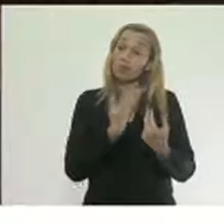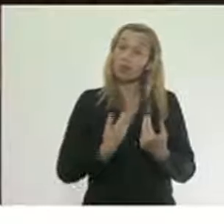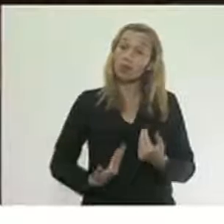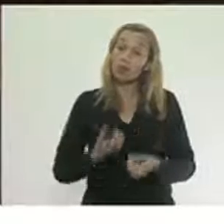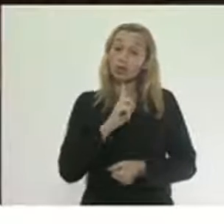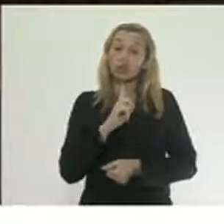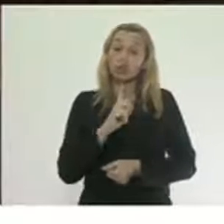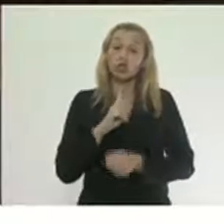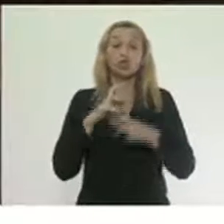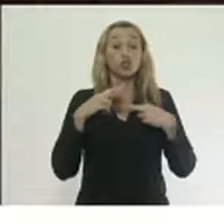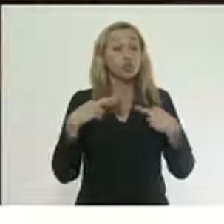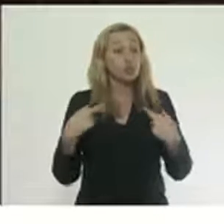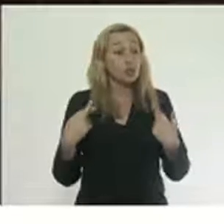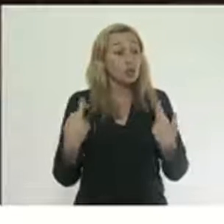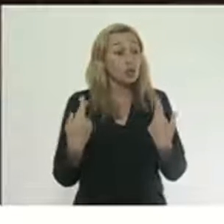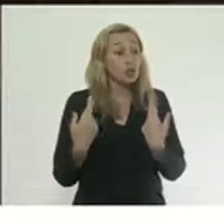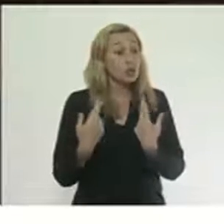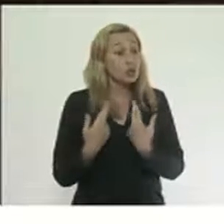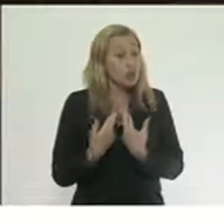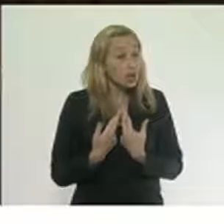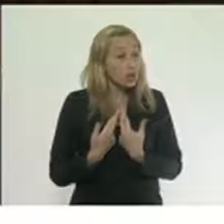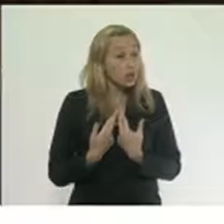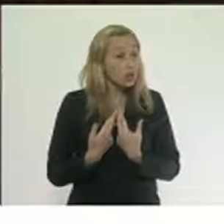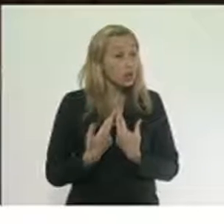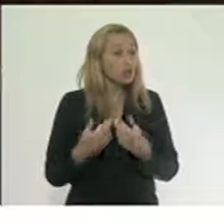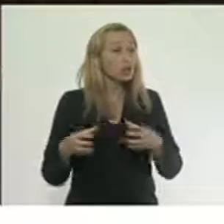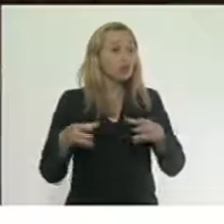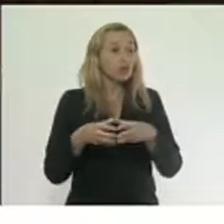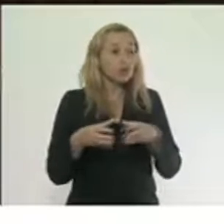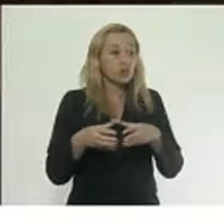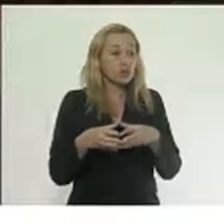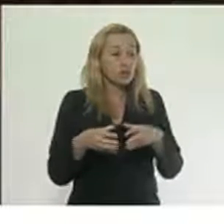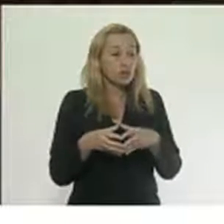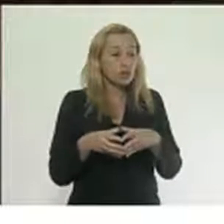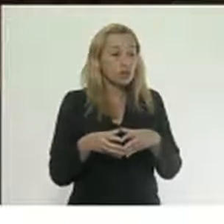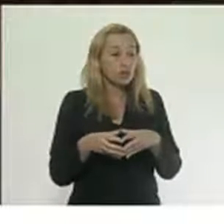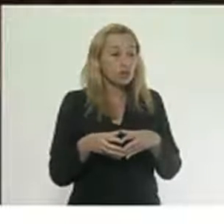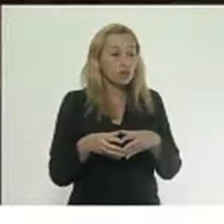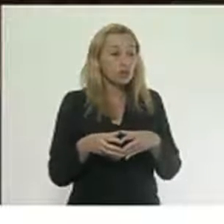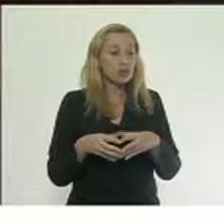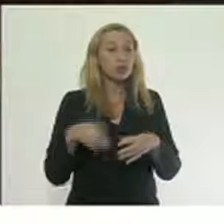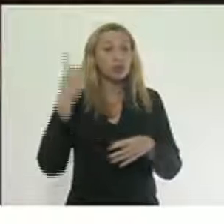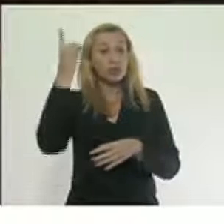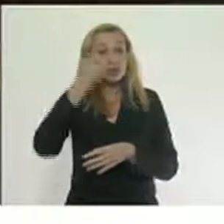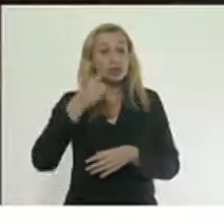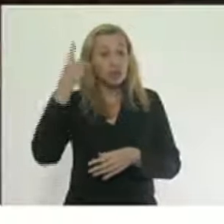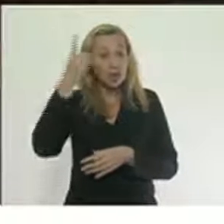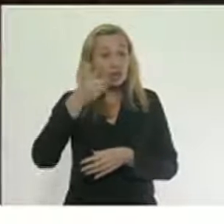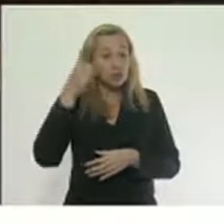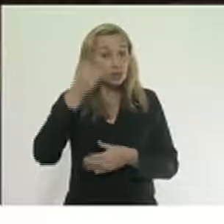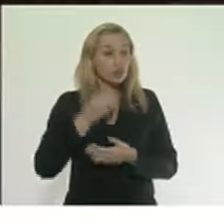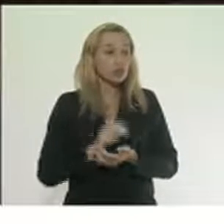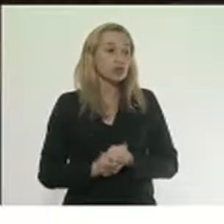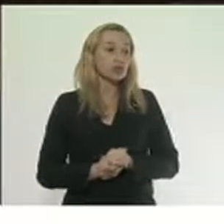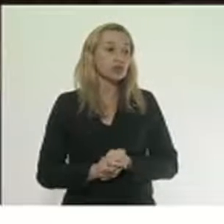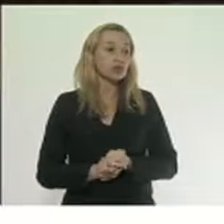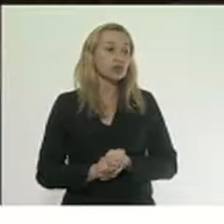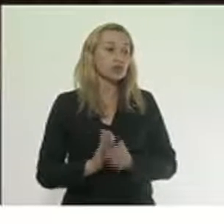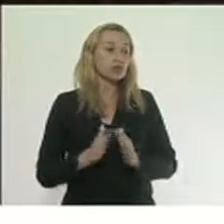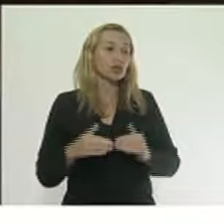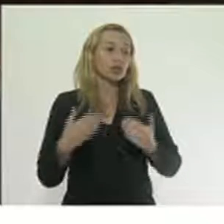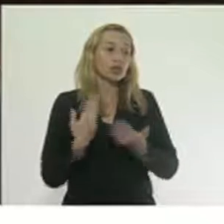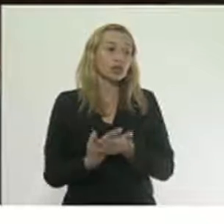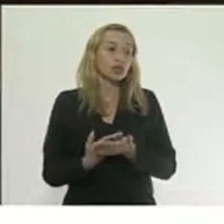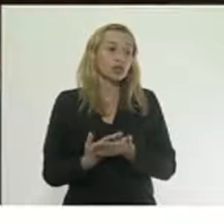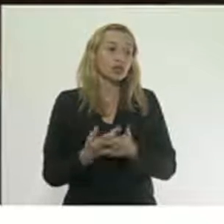de uma sessão da Comissão Parlamentar de Inquérito sobre Previdência,